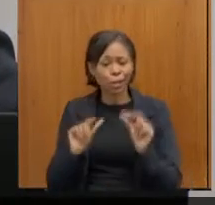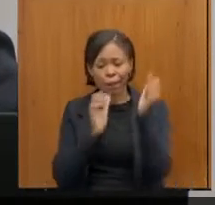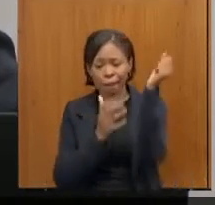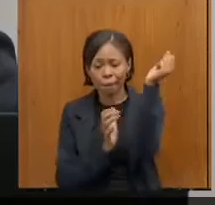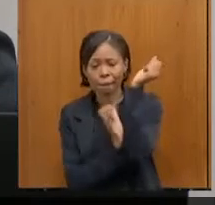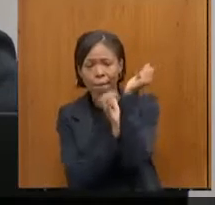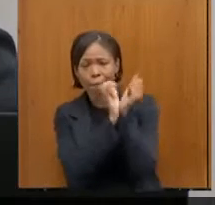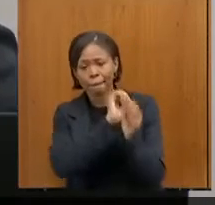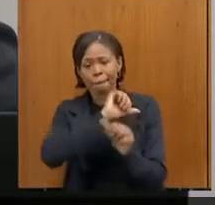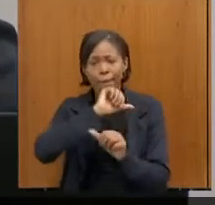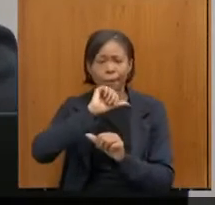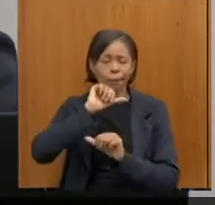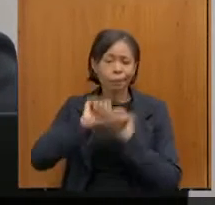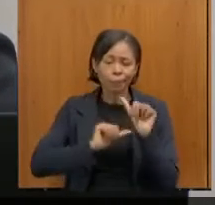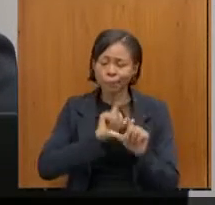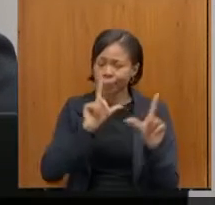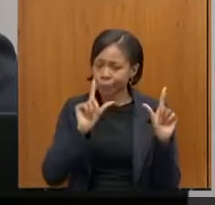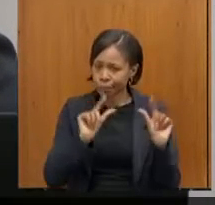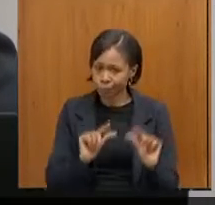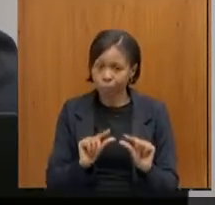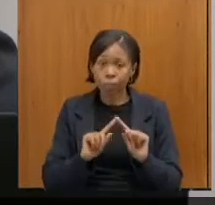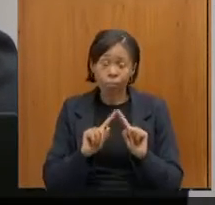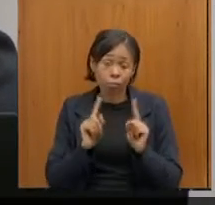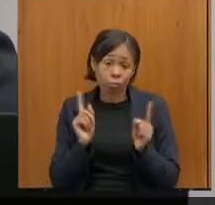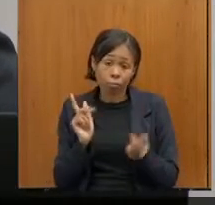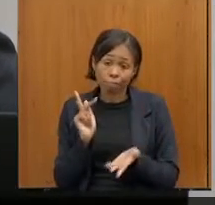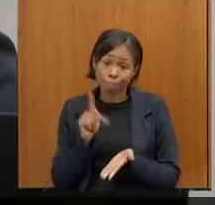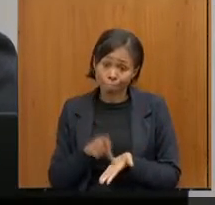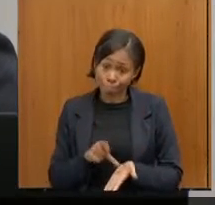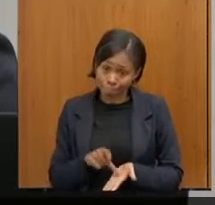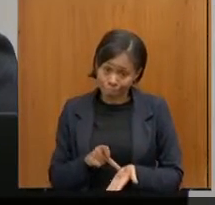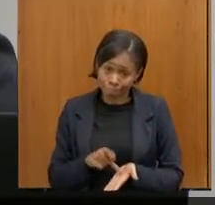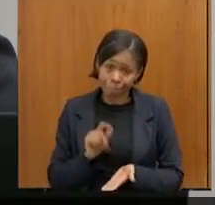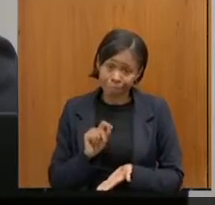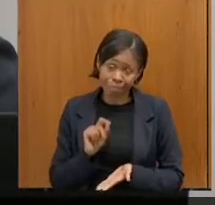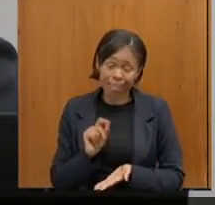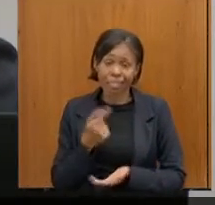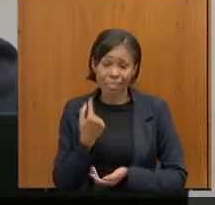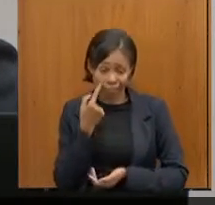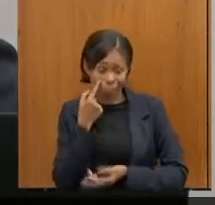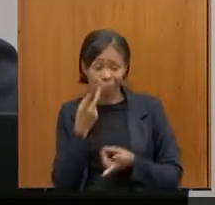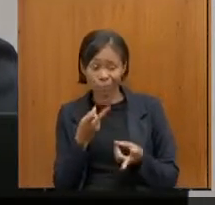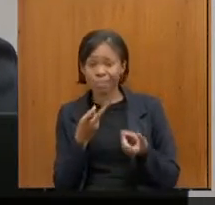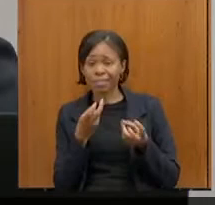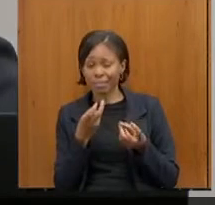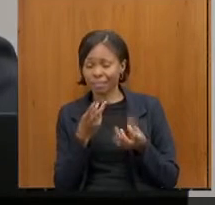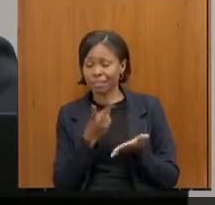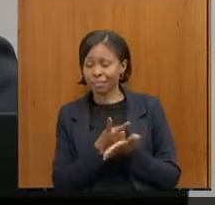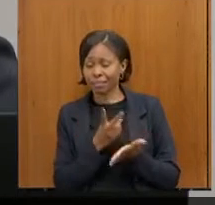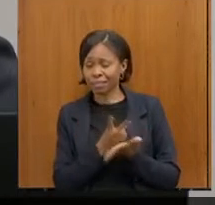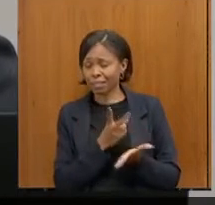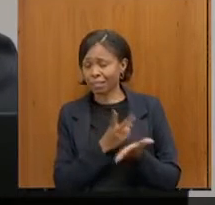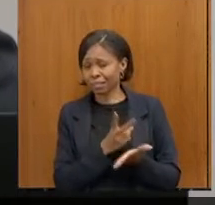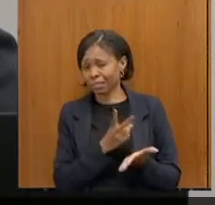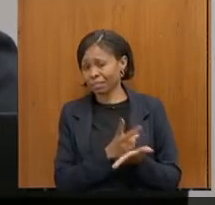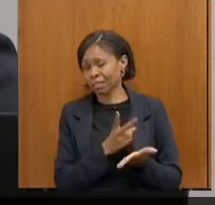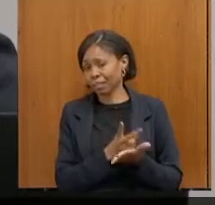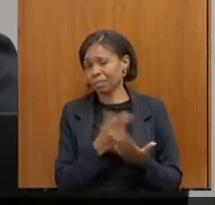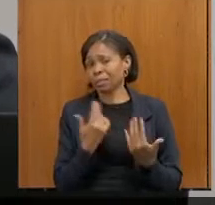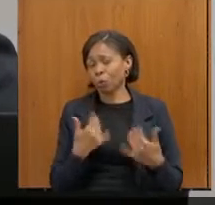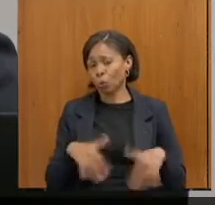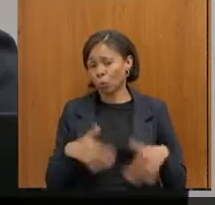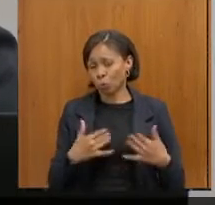máquina pública mas a realidade lá na ponta a gente ainda ver que tem muitos gargalos a serem rompidos